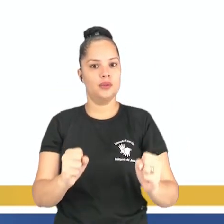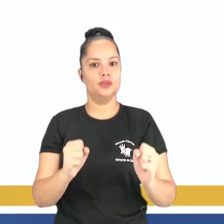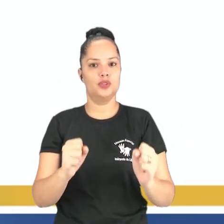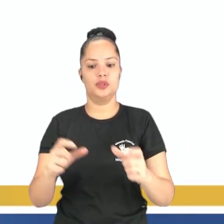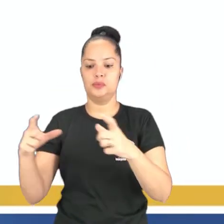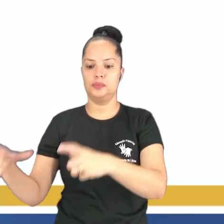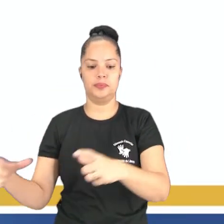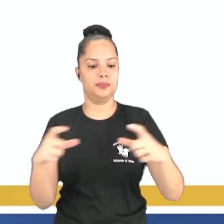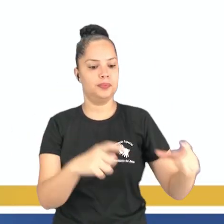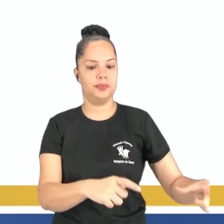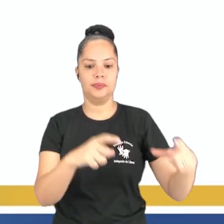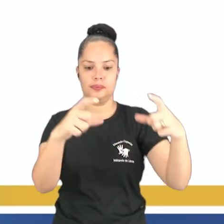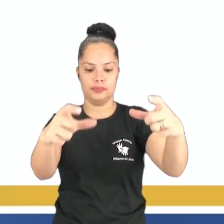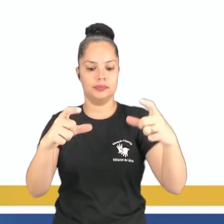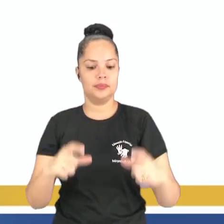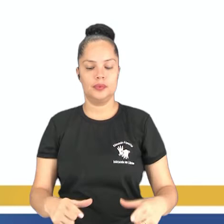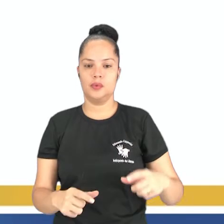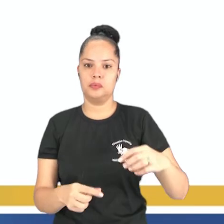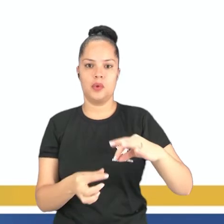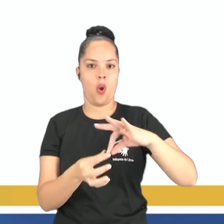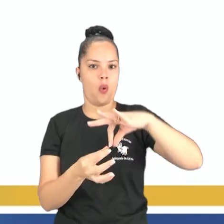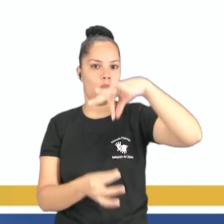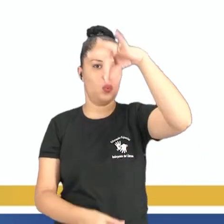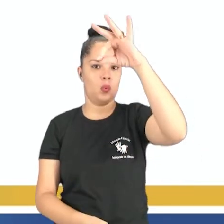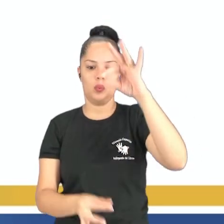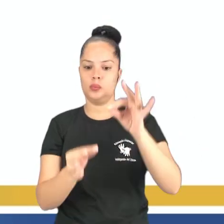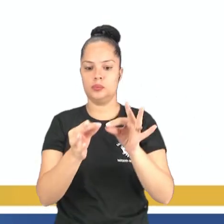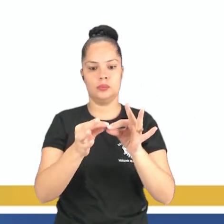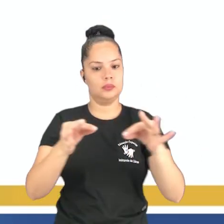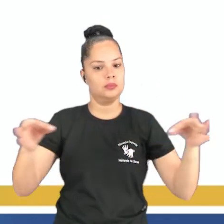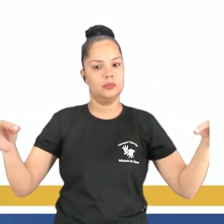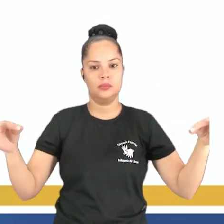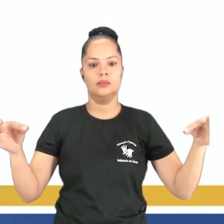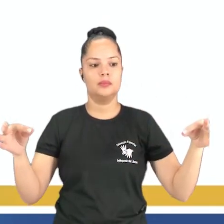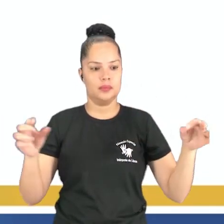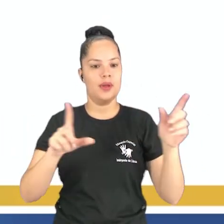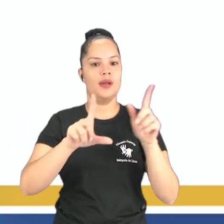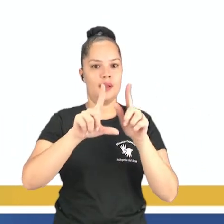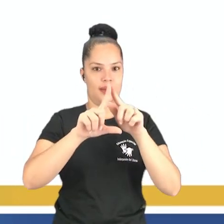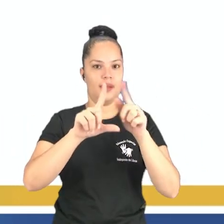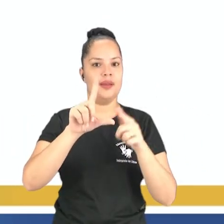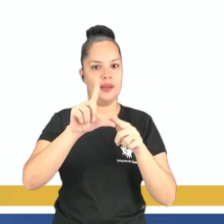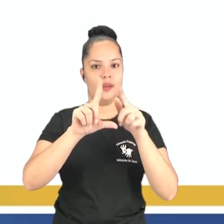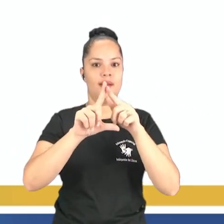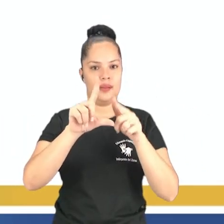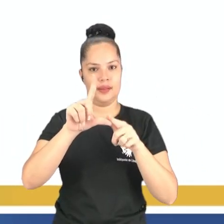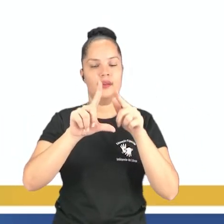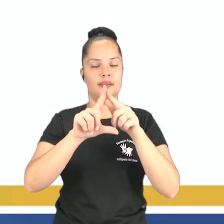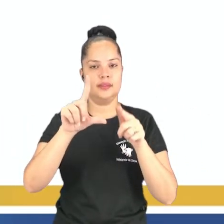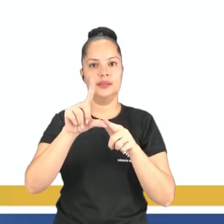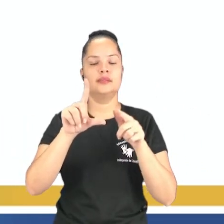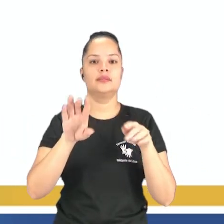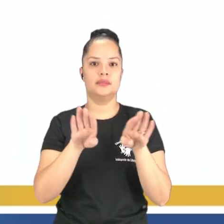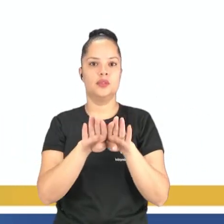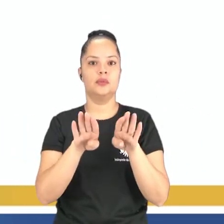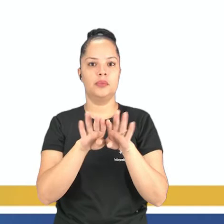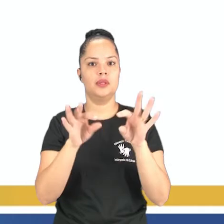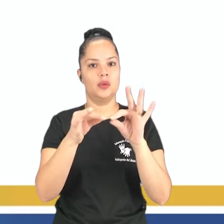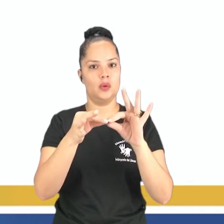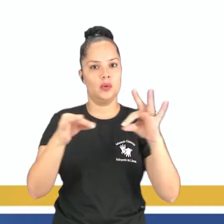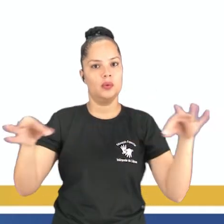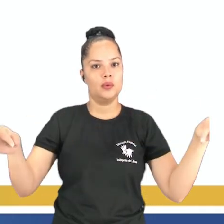direção, que pode ser medida em graus, né? E a magnitude, né, que pode ser medida em alguma unidade de